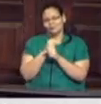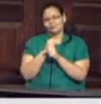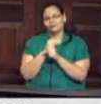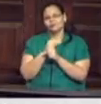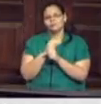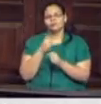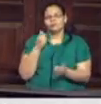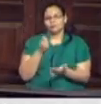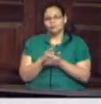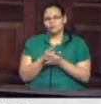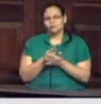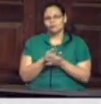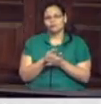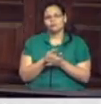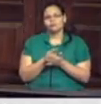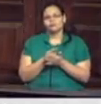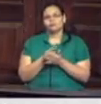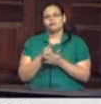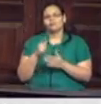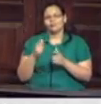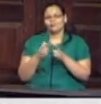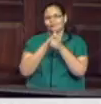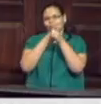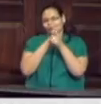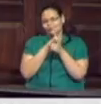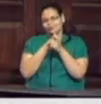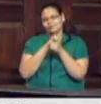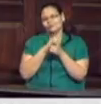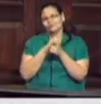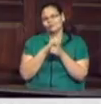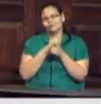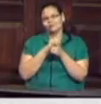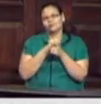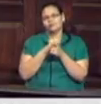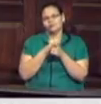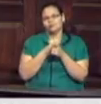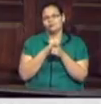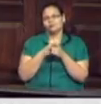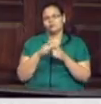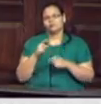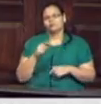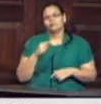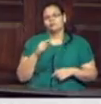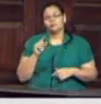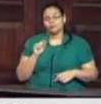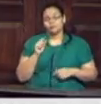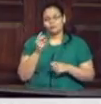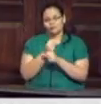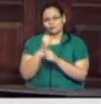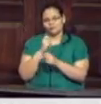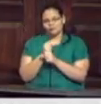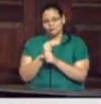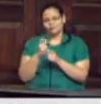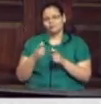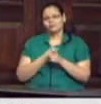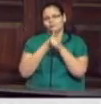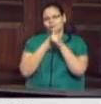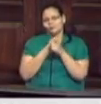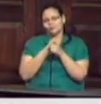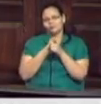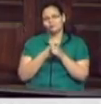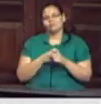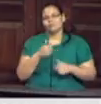o pagamento do serviço da dívida. O serviço da dívida é calculado